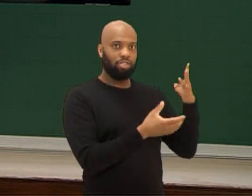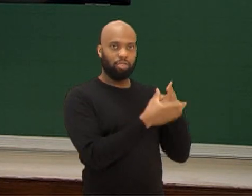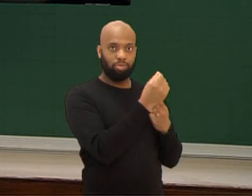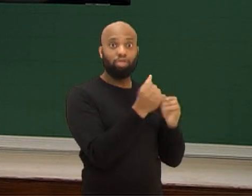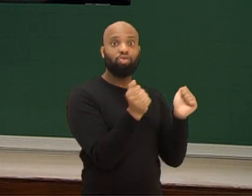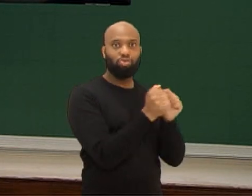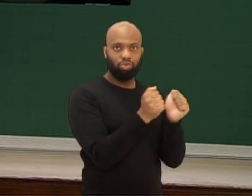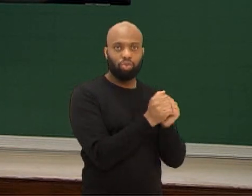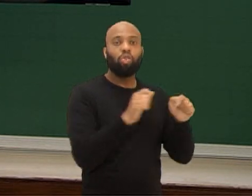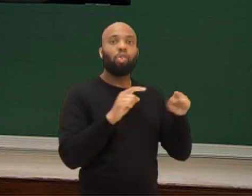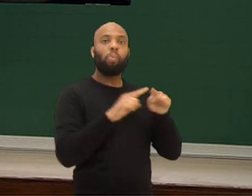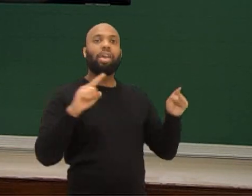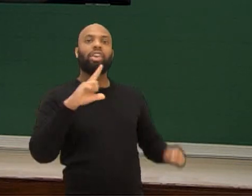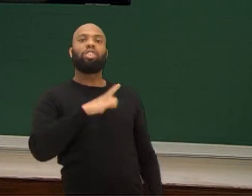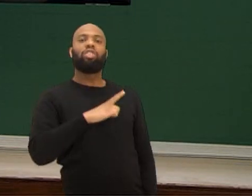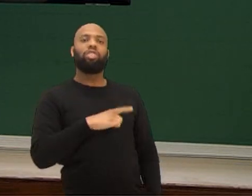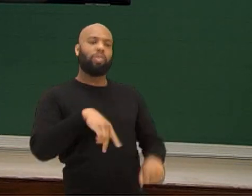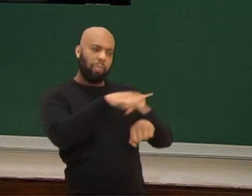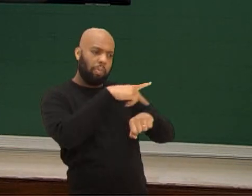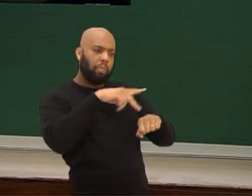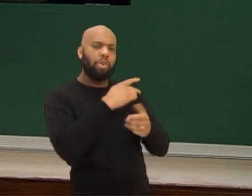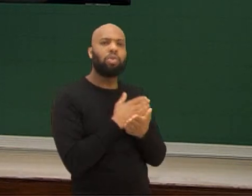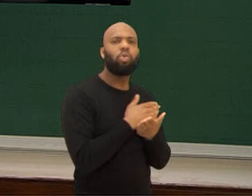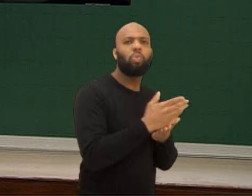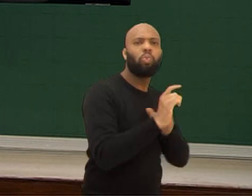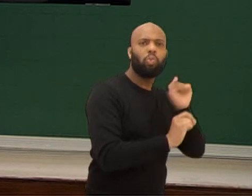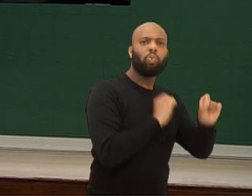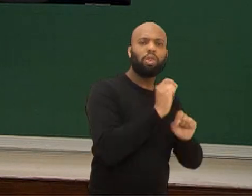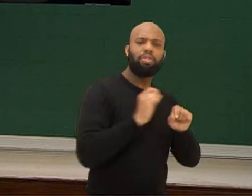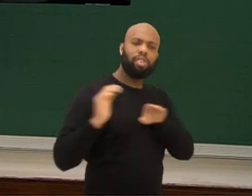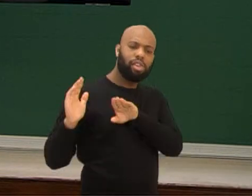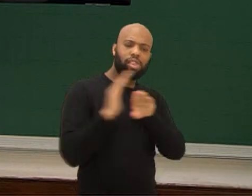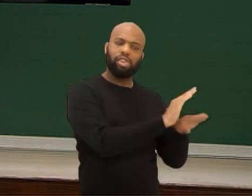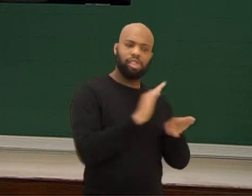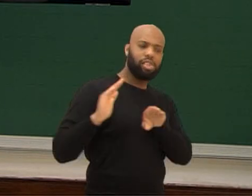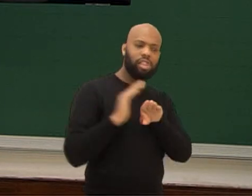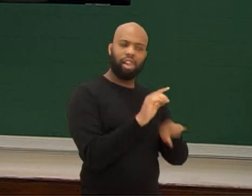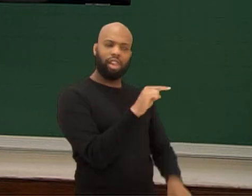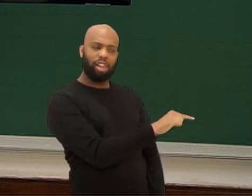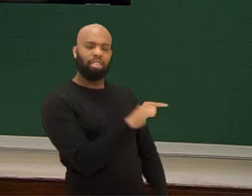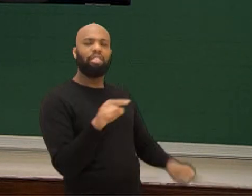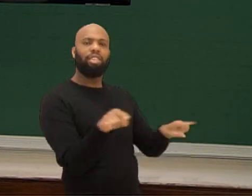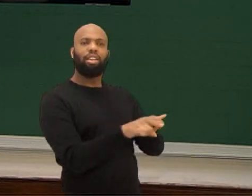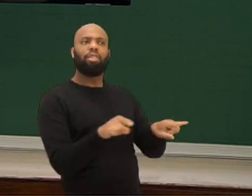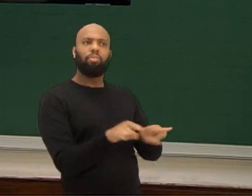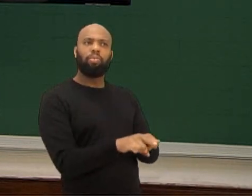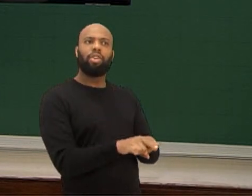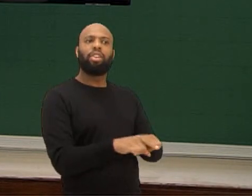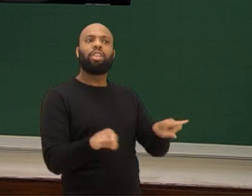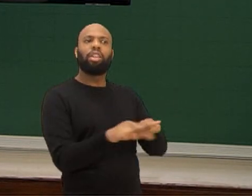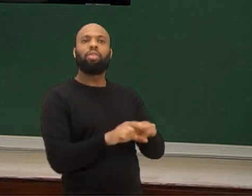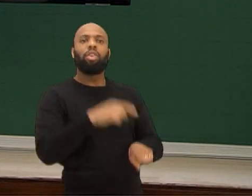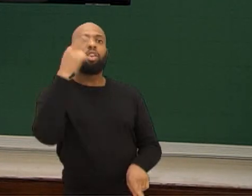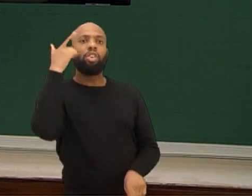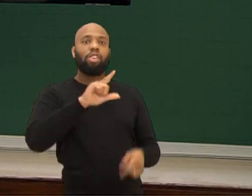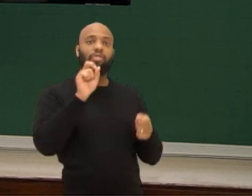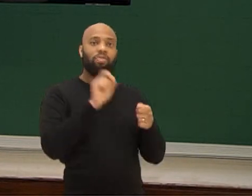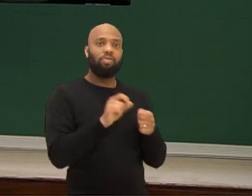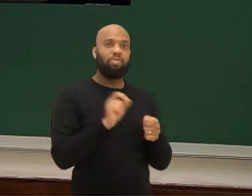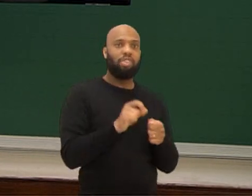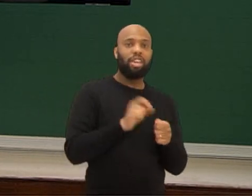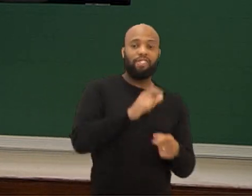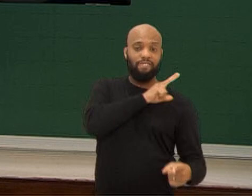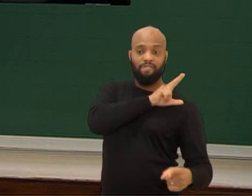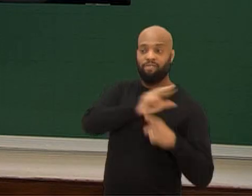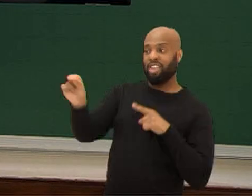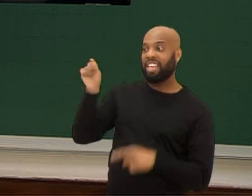um país que começou a ajudar os aliados e que, aliás, derrotou a Alemanha